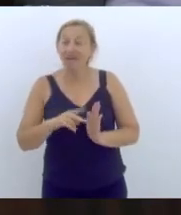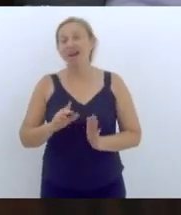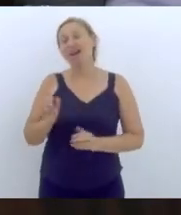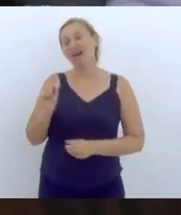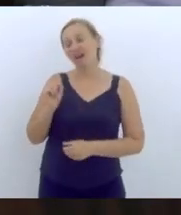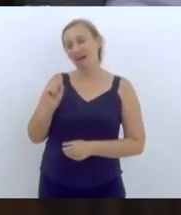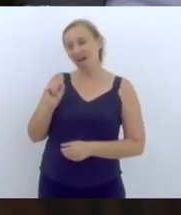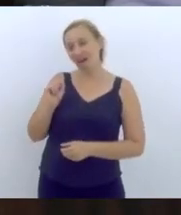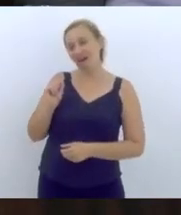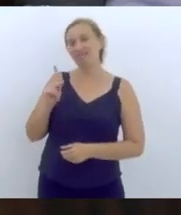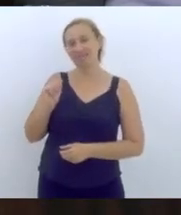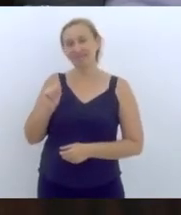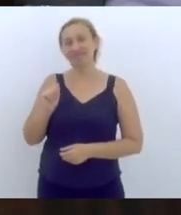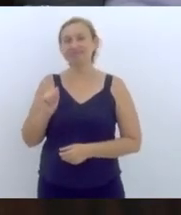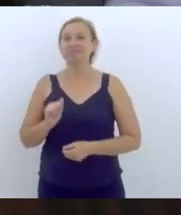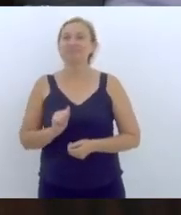tá.